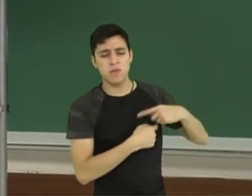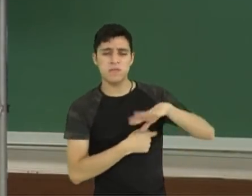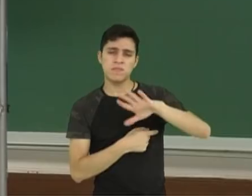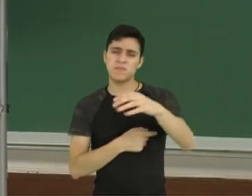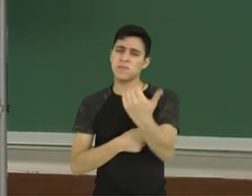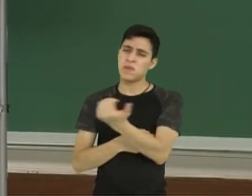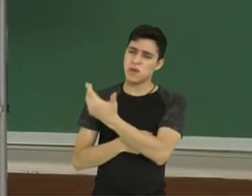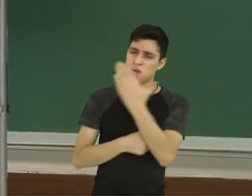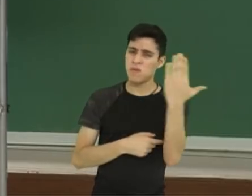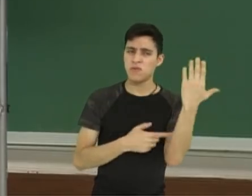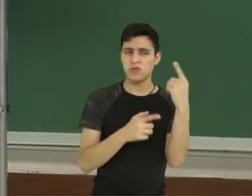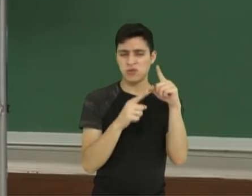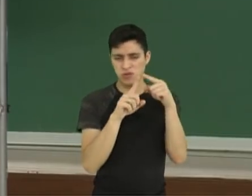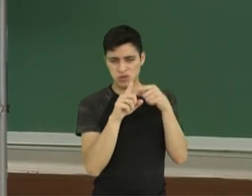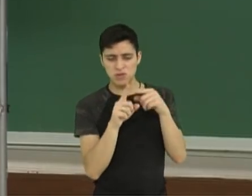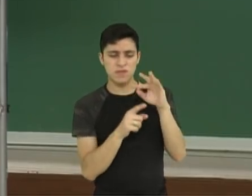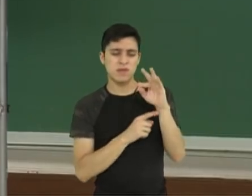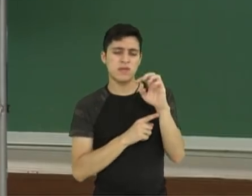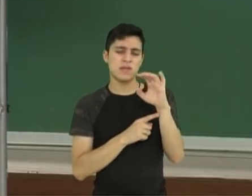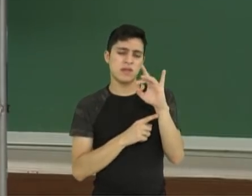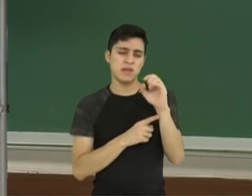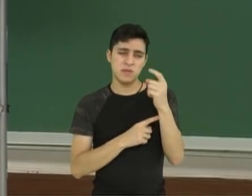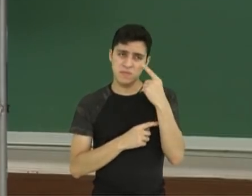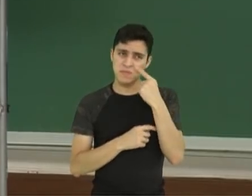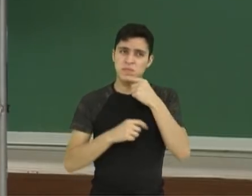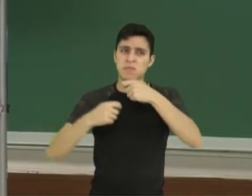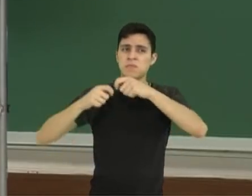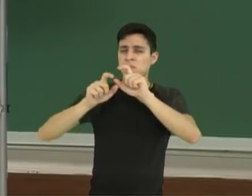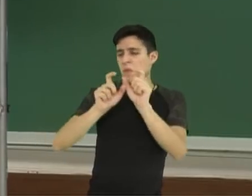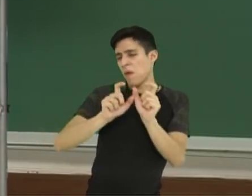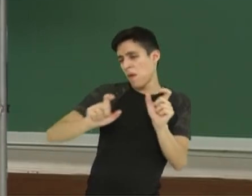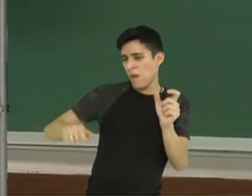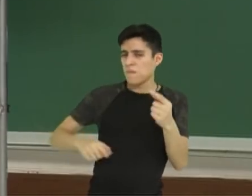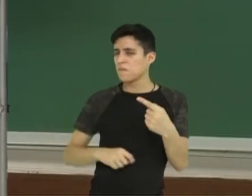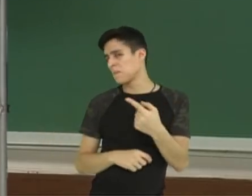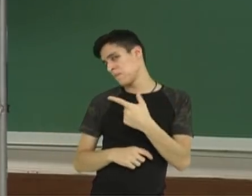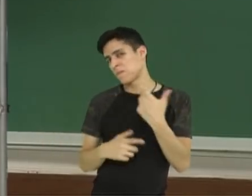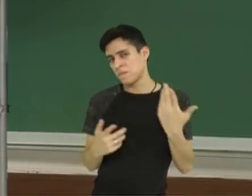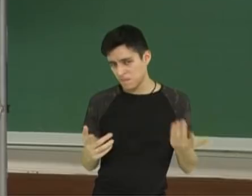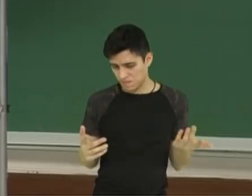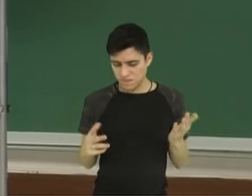no nosso corpo. Epitelial, conjuntivo, muscular